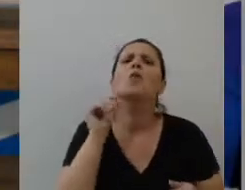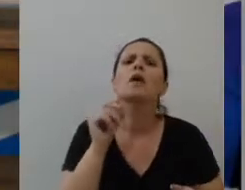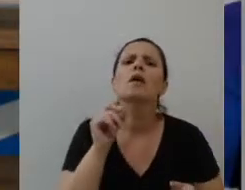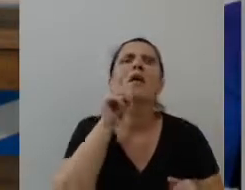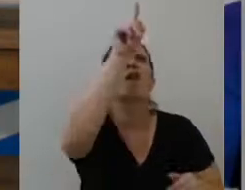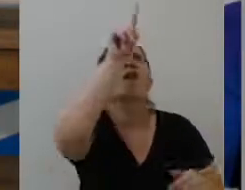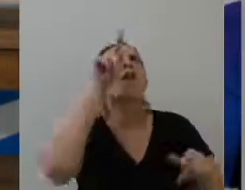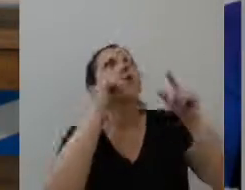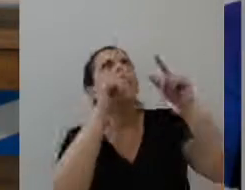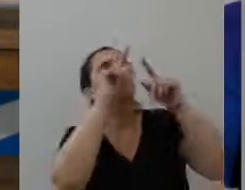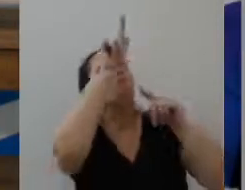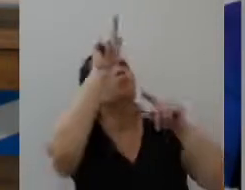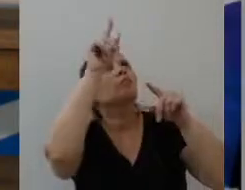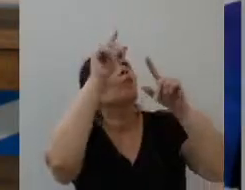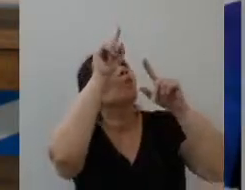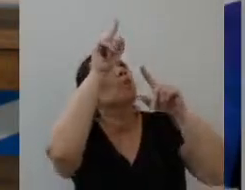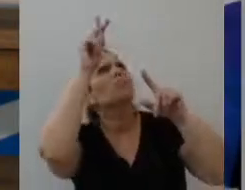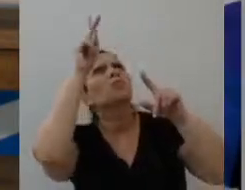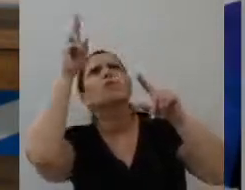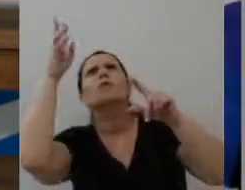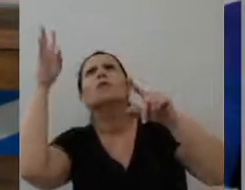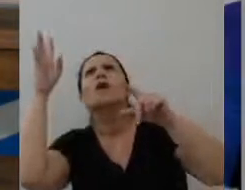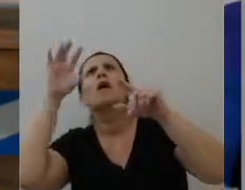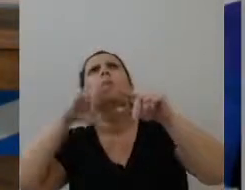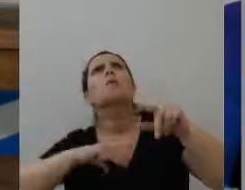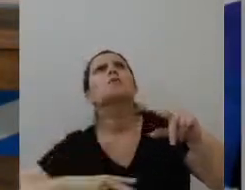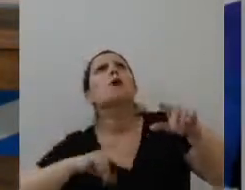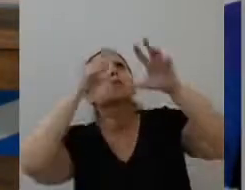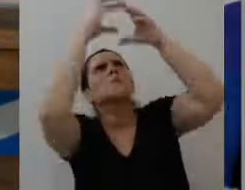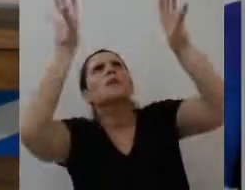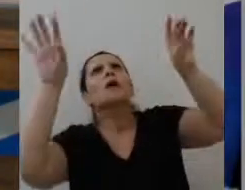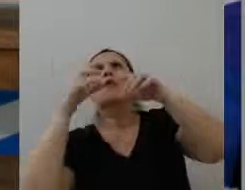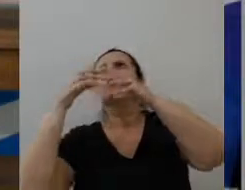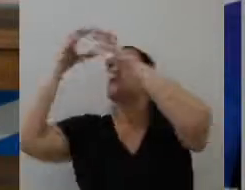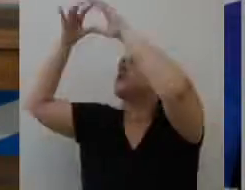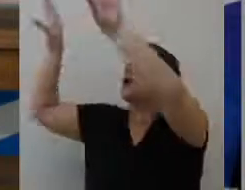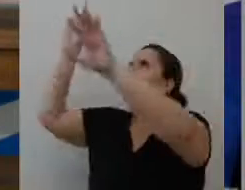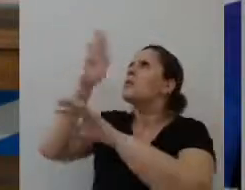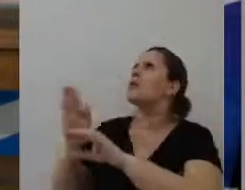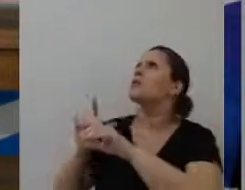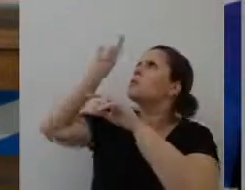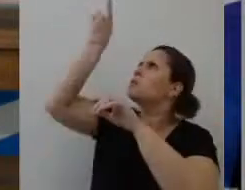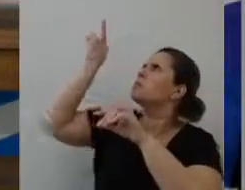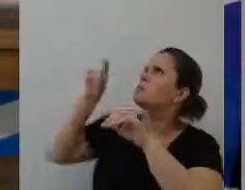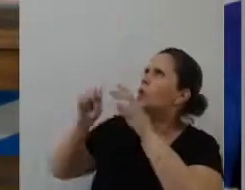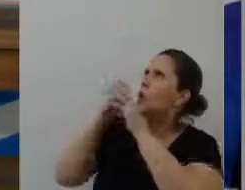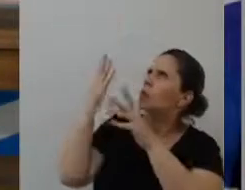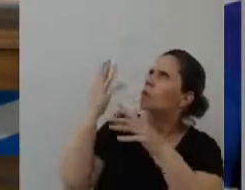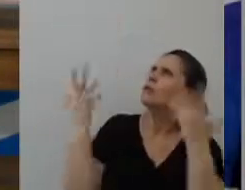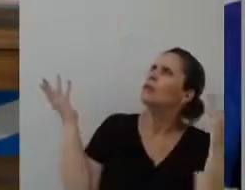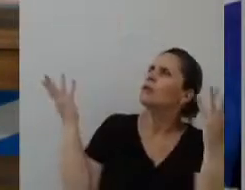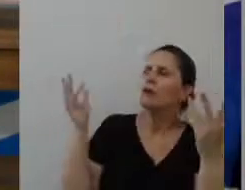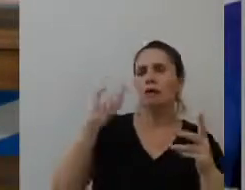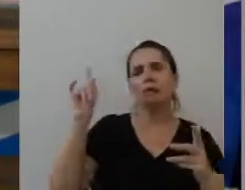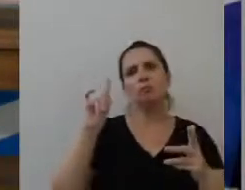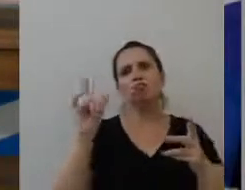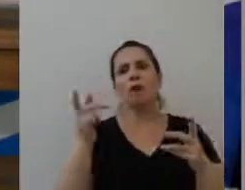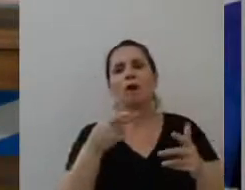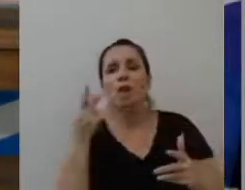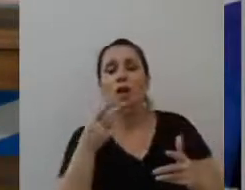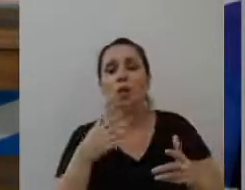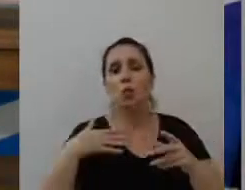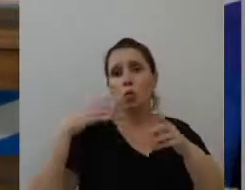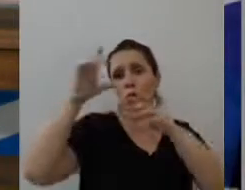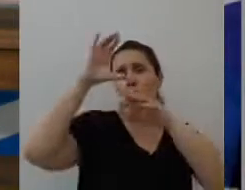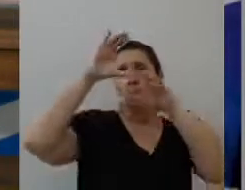tantas estrelas tem no céu de Portugal. Tantas estrelas tem no céu do Brasil. Claro que não, né, gente? Quando ele diz nosso céu tem mais estrelas, é para dizer que